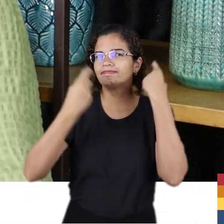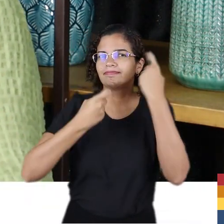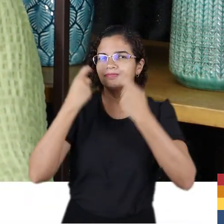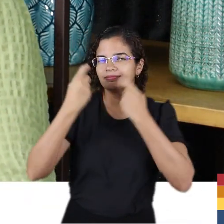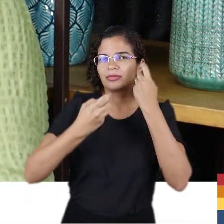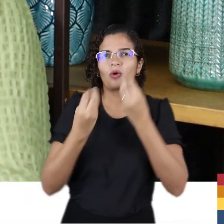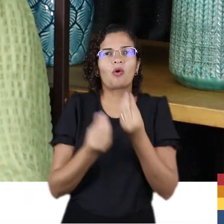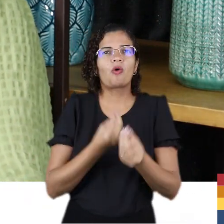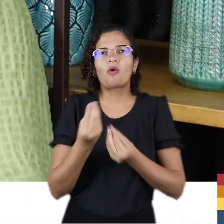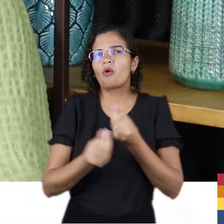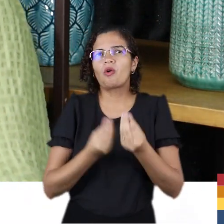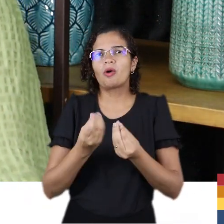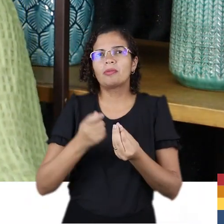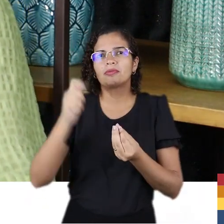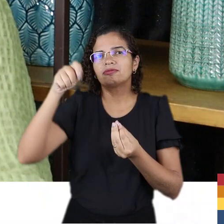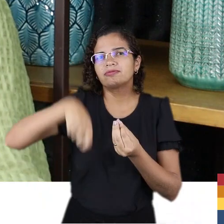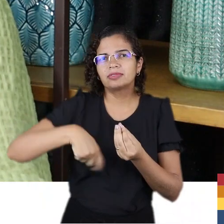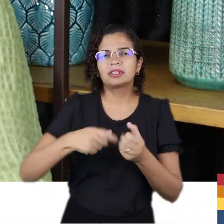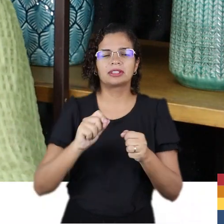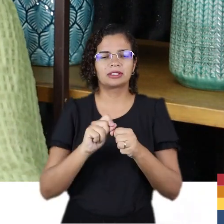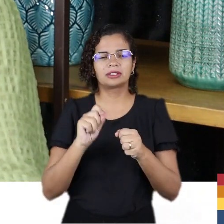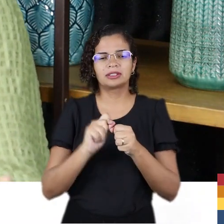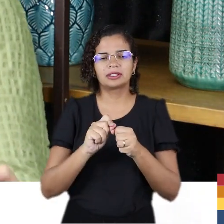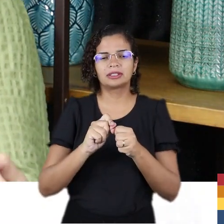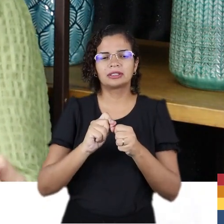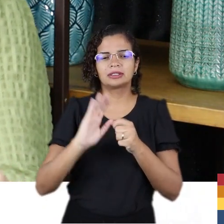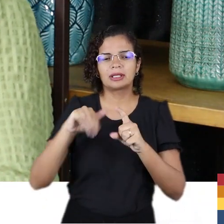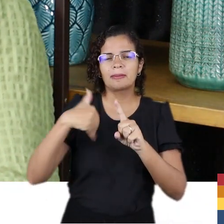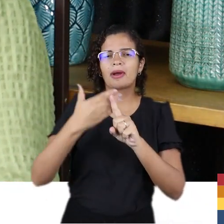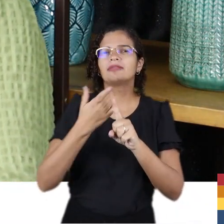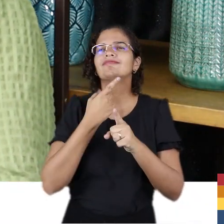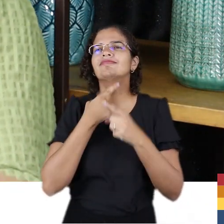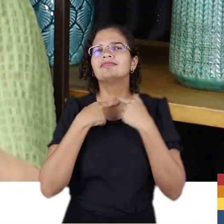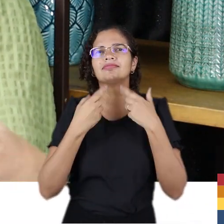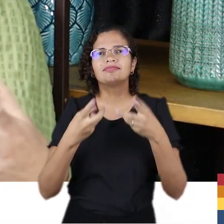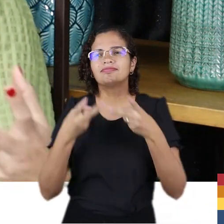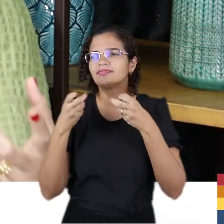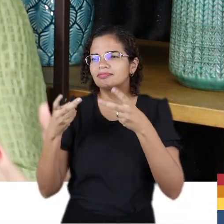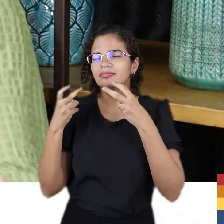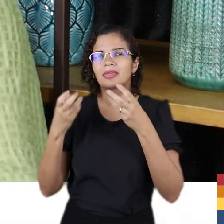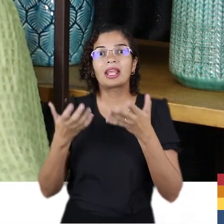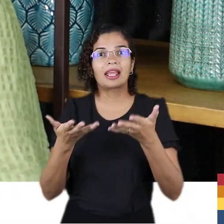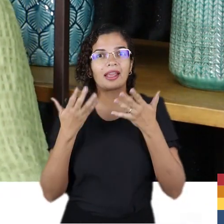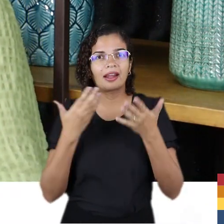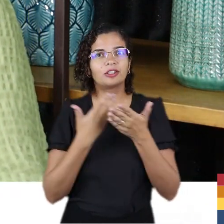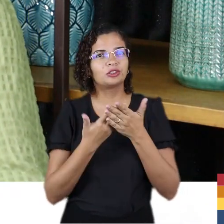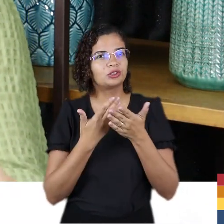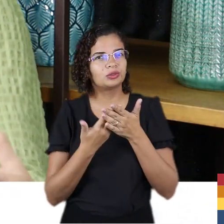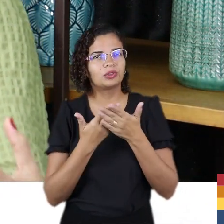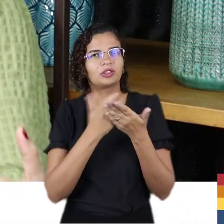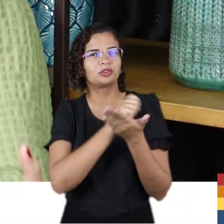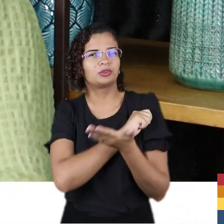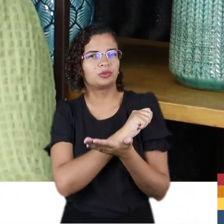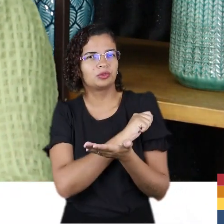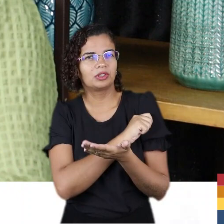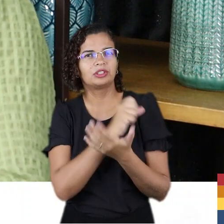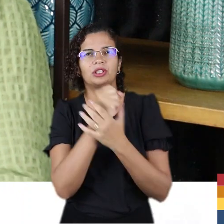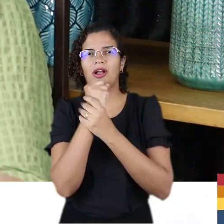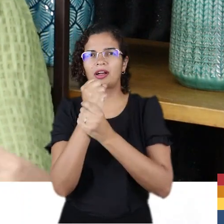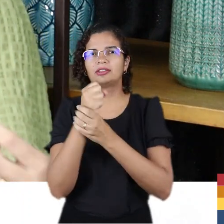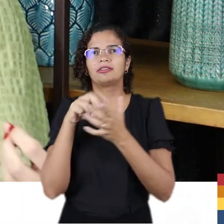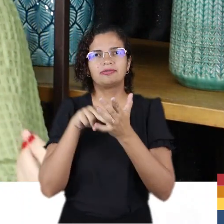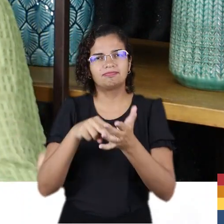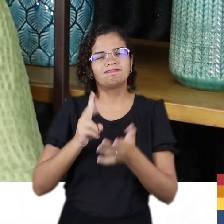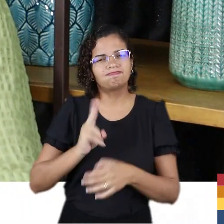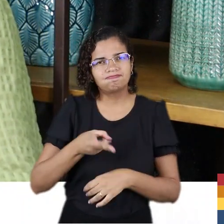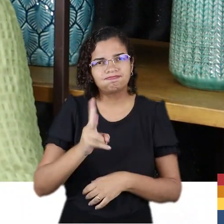tornar essa etapa mais atrativa para os nossos estudantes, né? Que pudesse garantir a permanência, a sua participação,